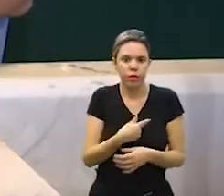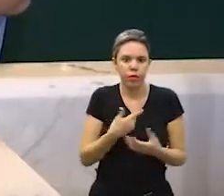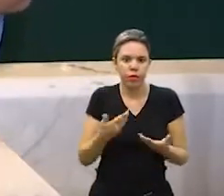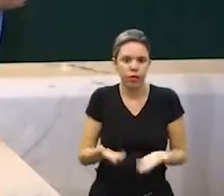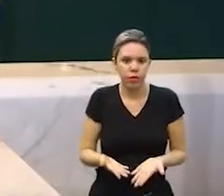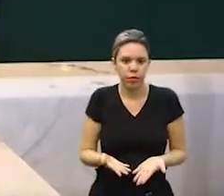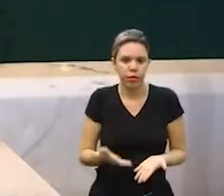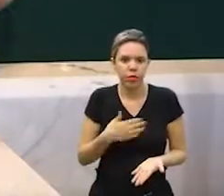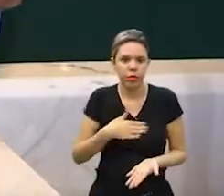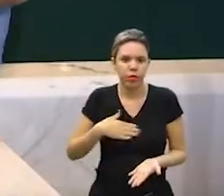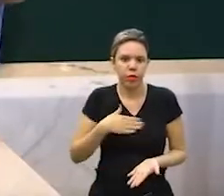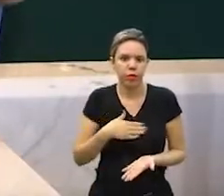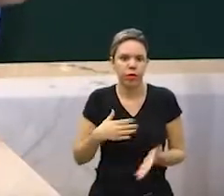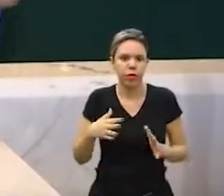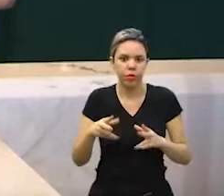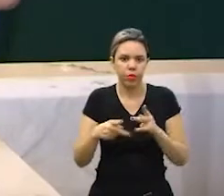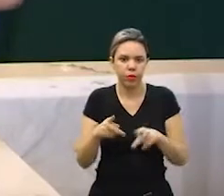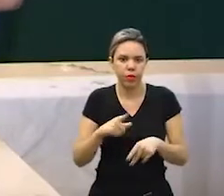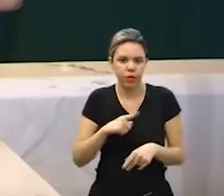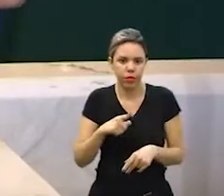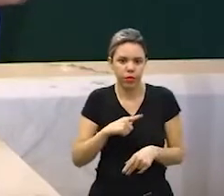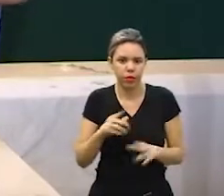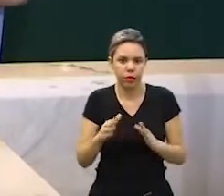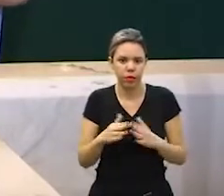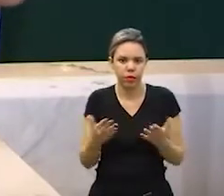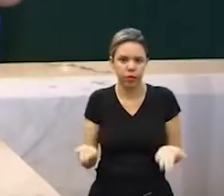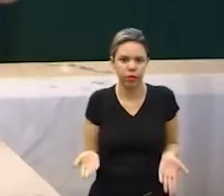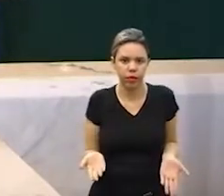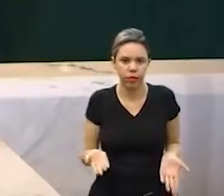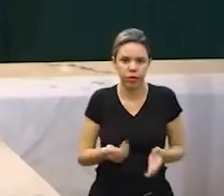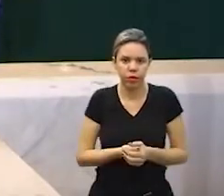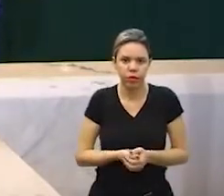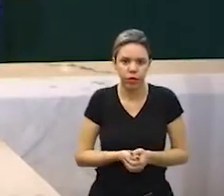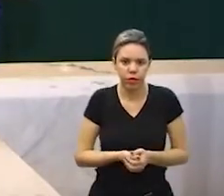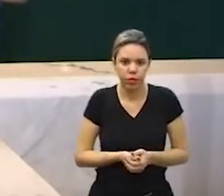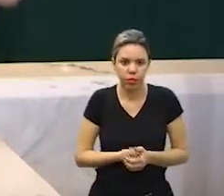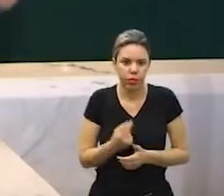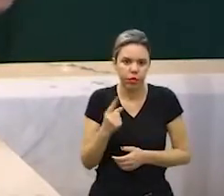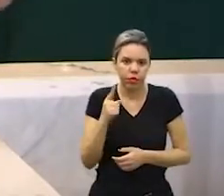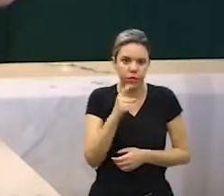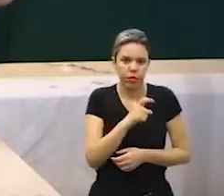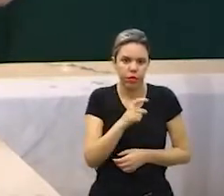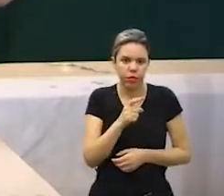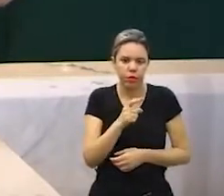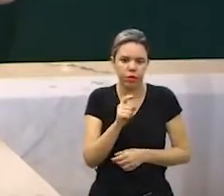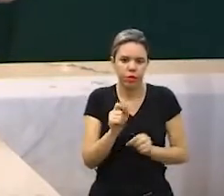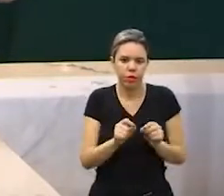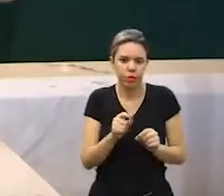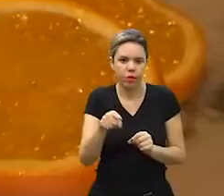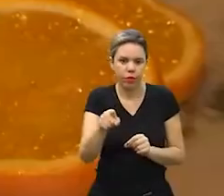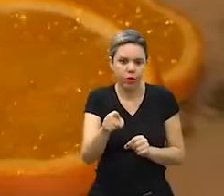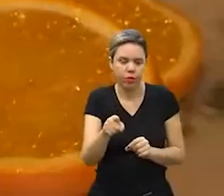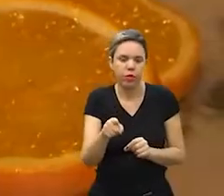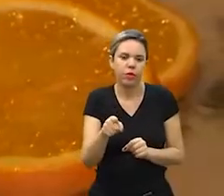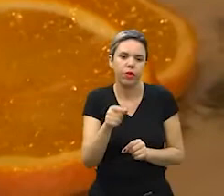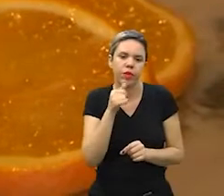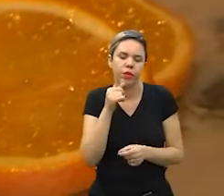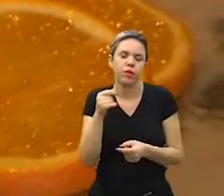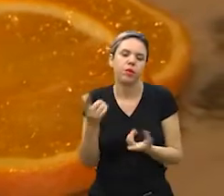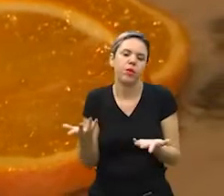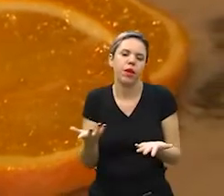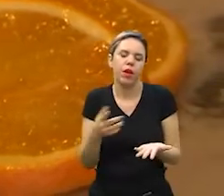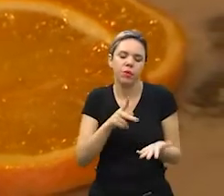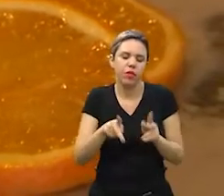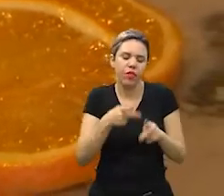o nosso xodó, né? E todo mundo tem em casa. Todo mundo tem. Todo mundo tem em casa. Difícil você desagradar